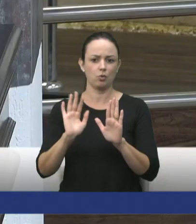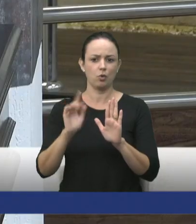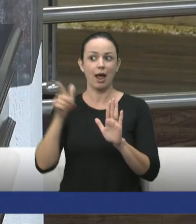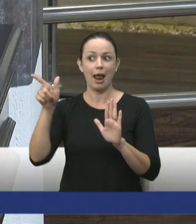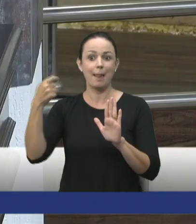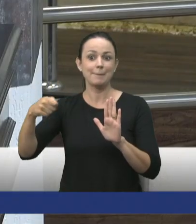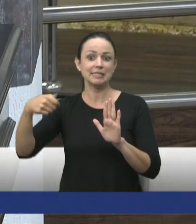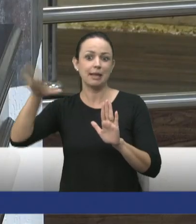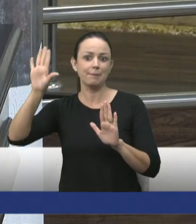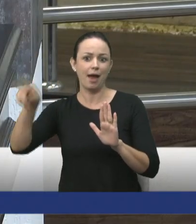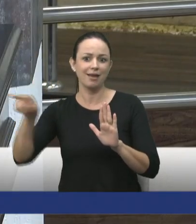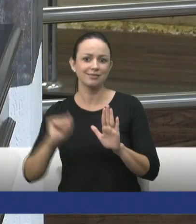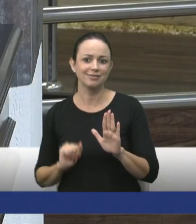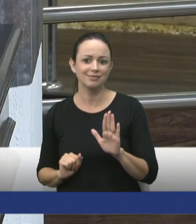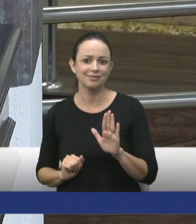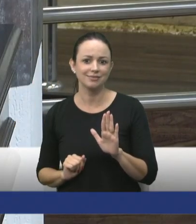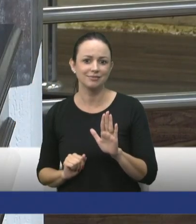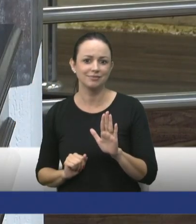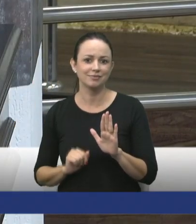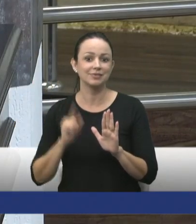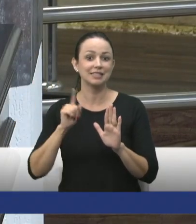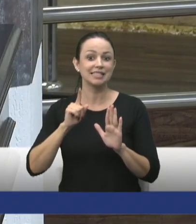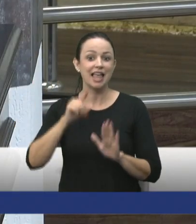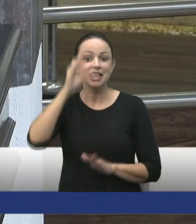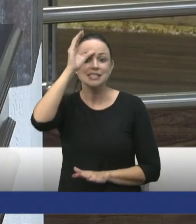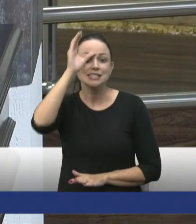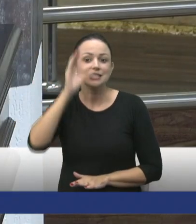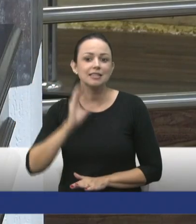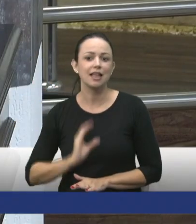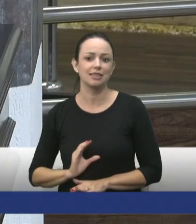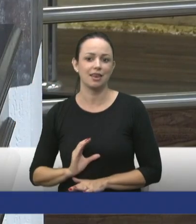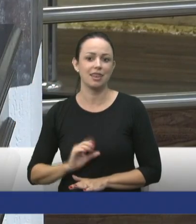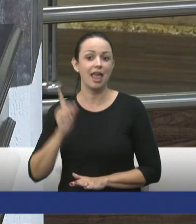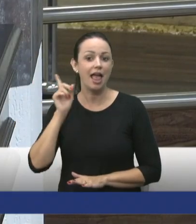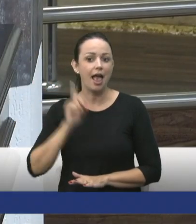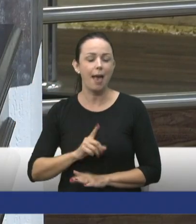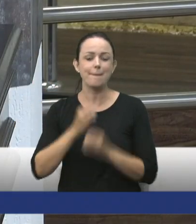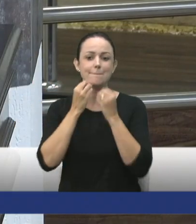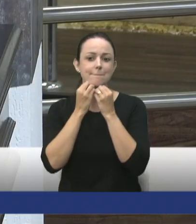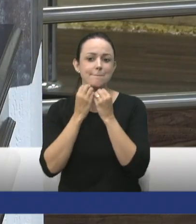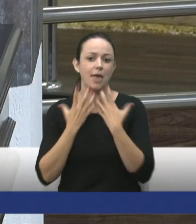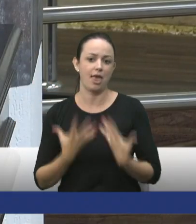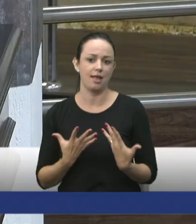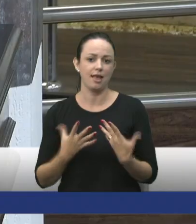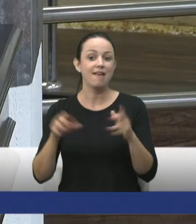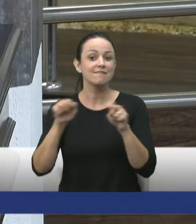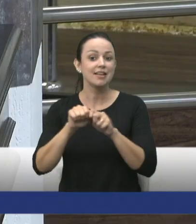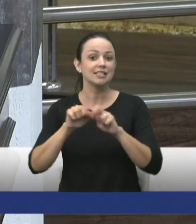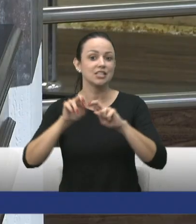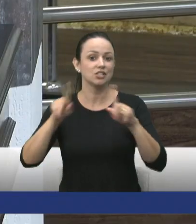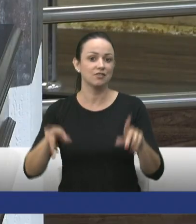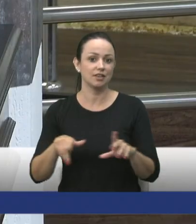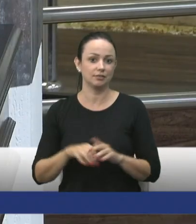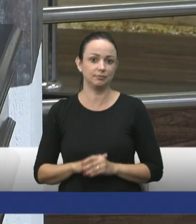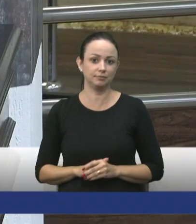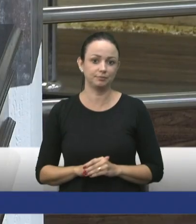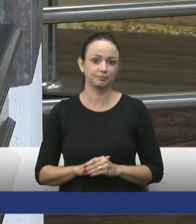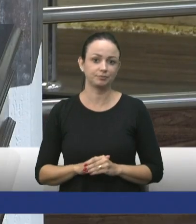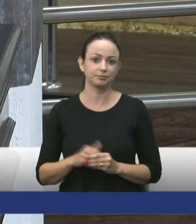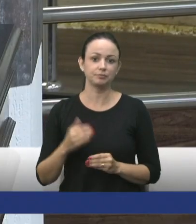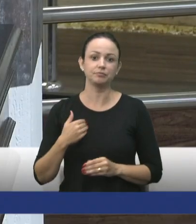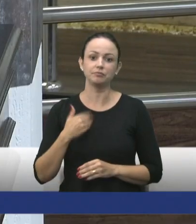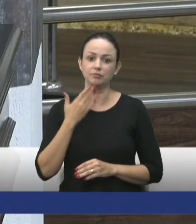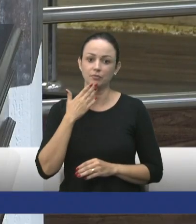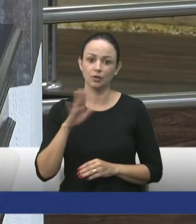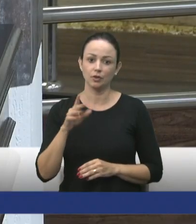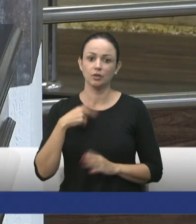E isso é o quê? Cidadania. Vamos ser cidadão do bem, fazer a diferença. E como eu prometi para ela